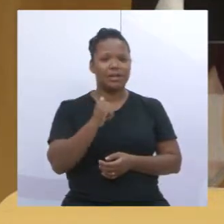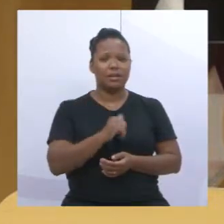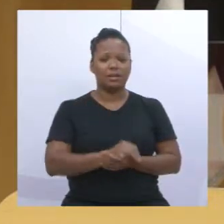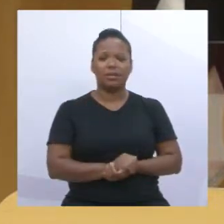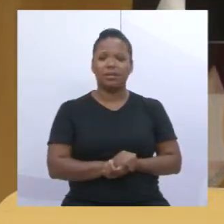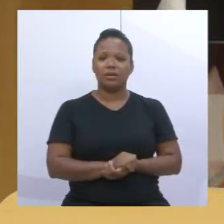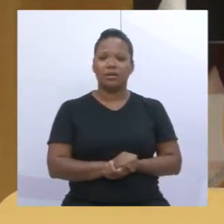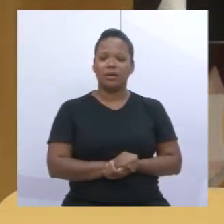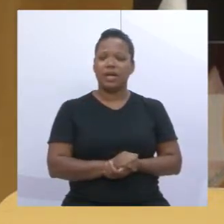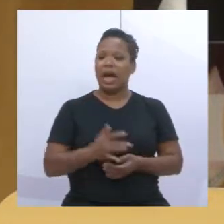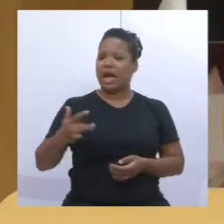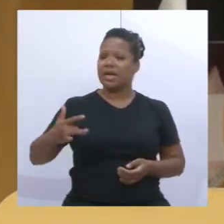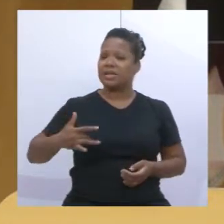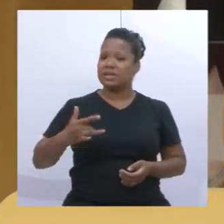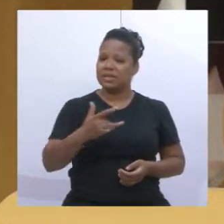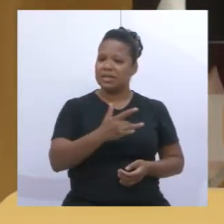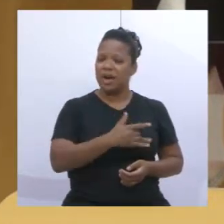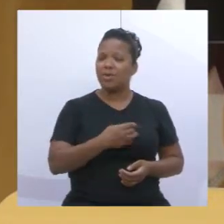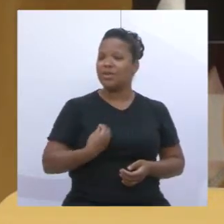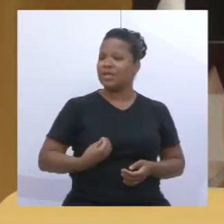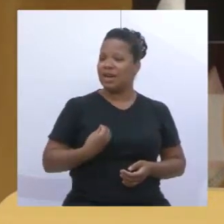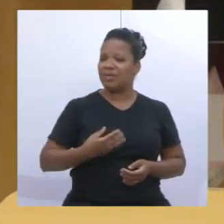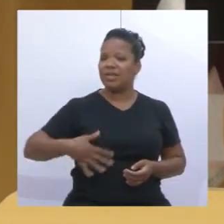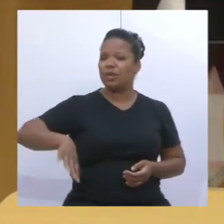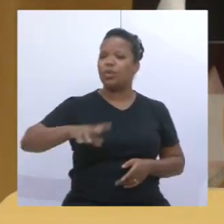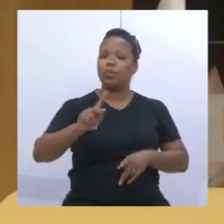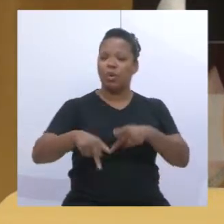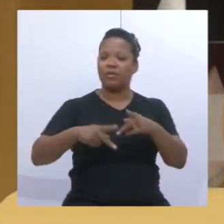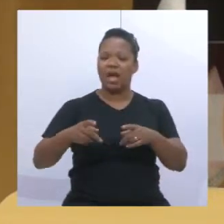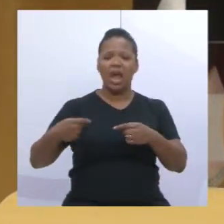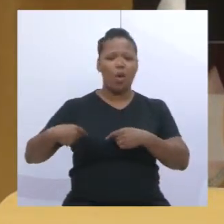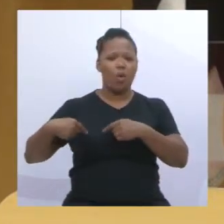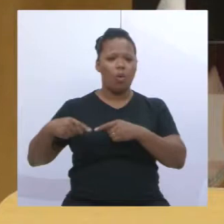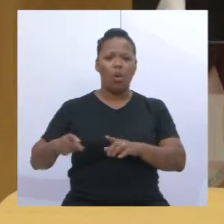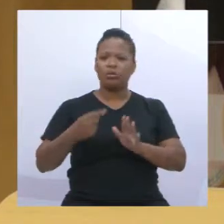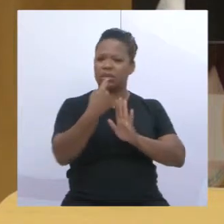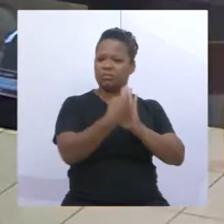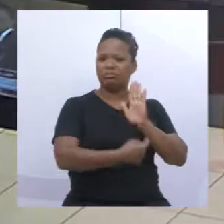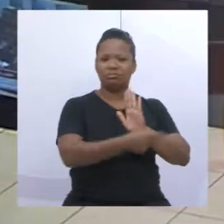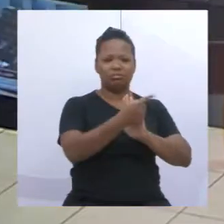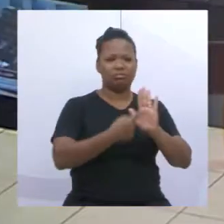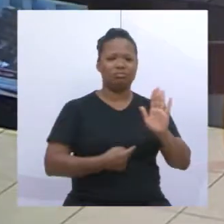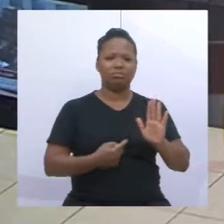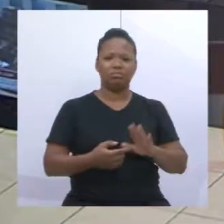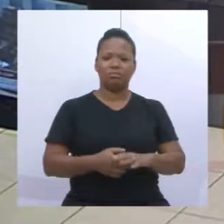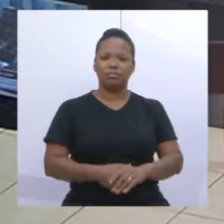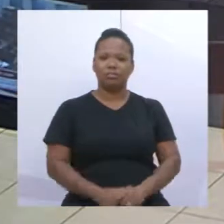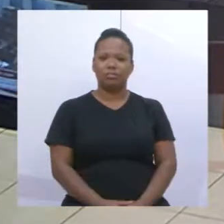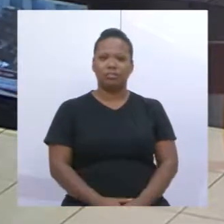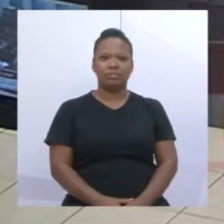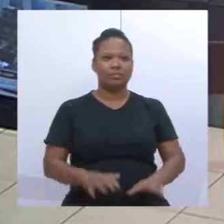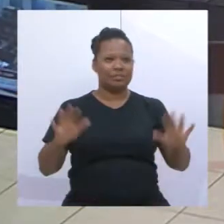a saúde e a vida do povo da nossa cidade. Por isso eu sou contra o veto.